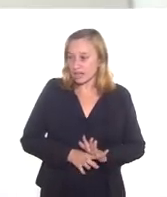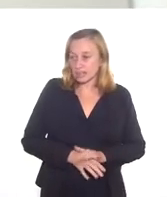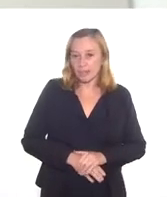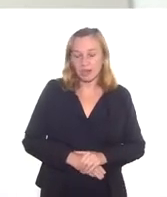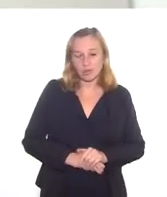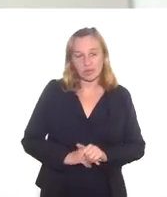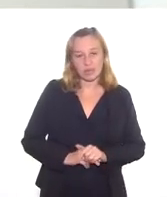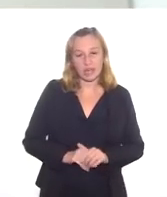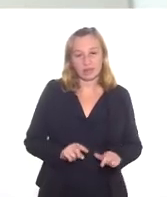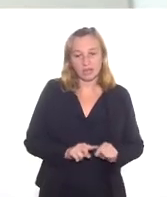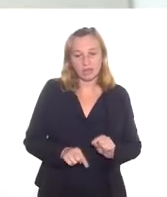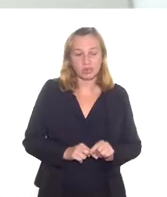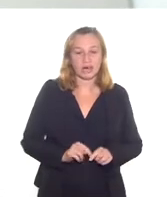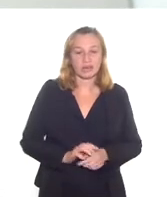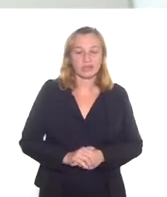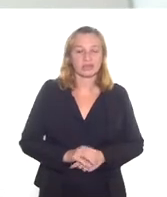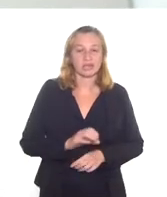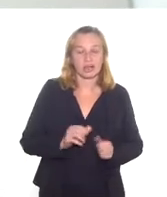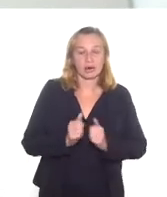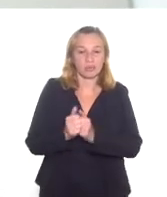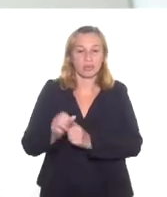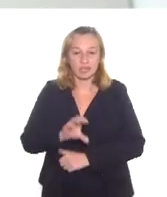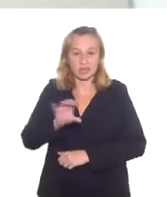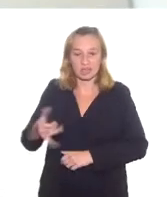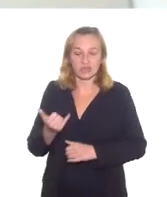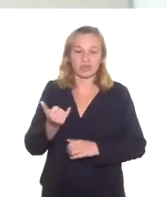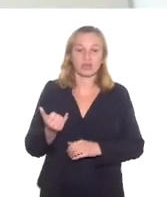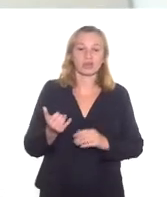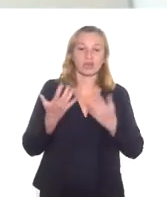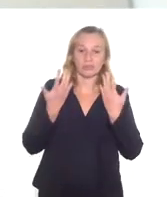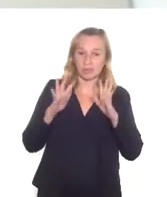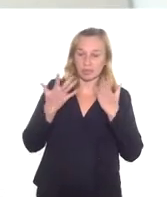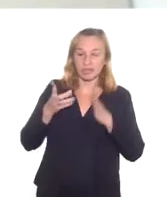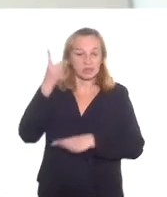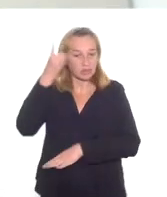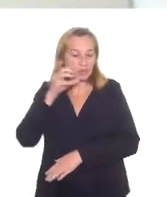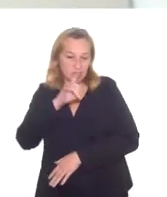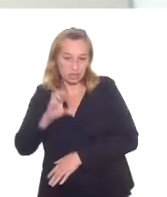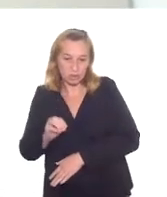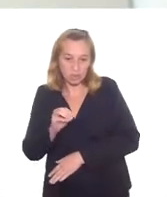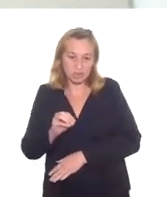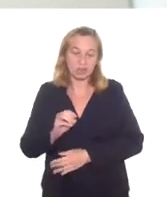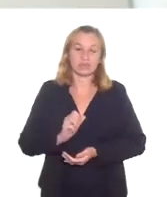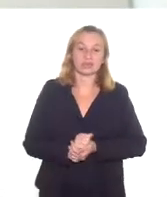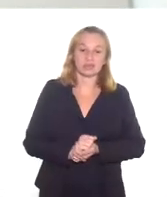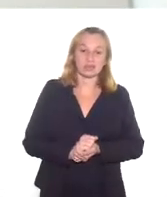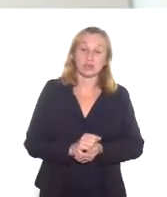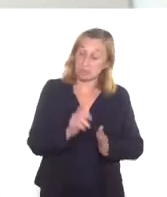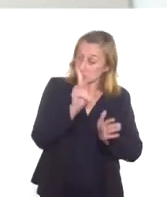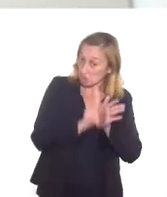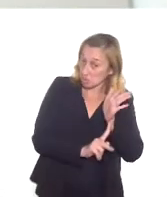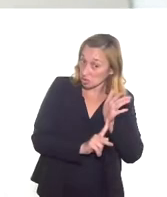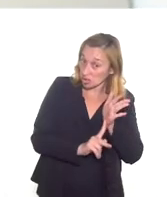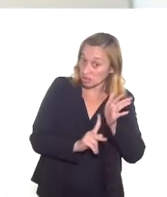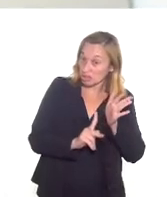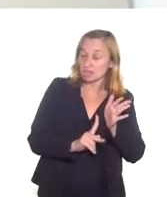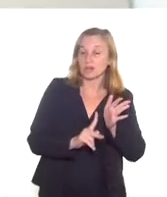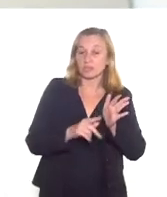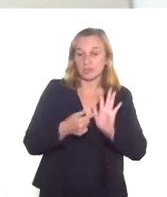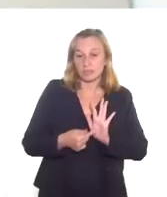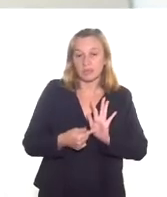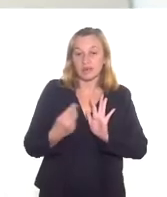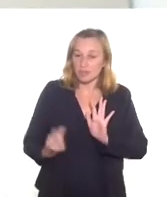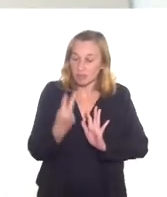Acompanho o parecer da CCJ e parabenizo o deputado Dionísio Lins pela pertinência do projeto para preservar uma